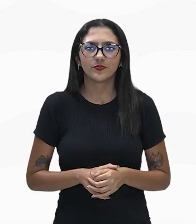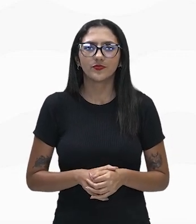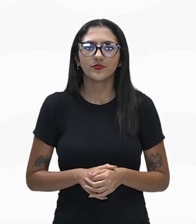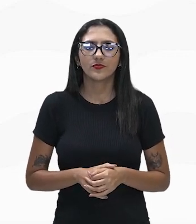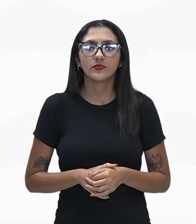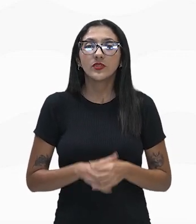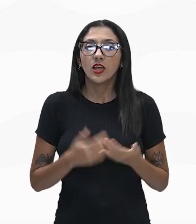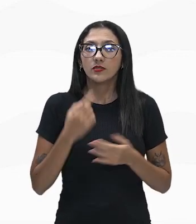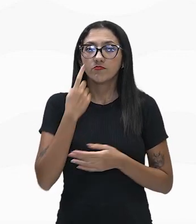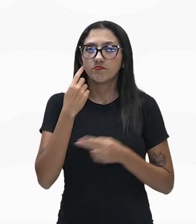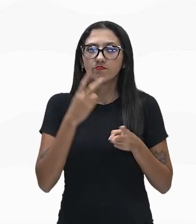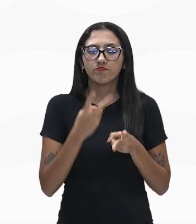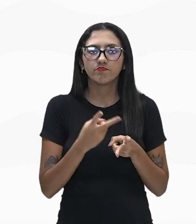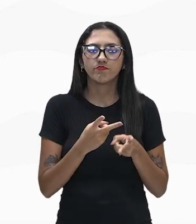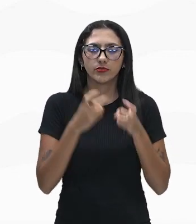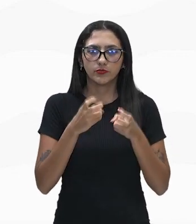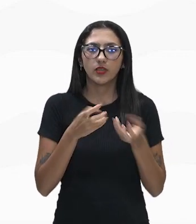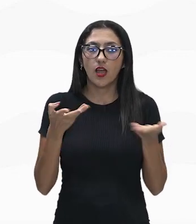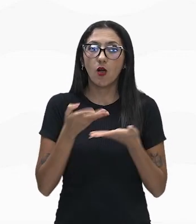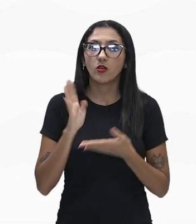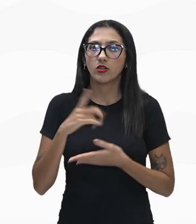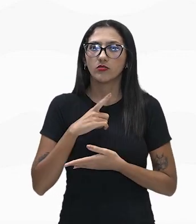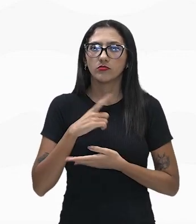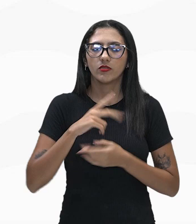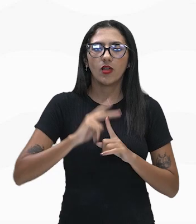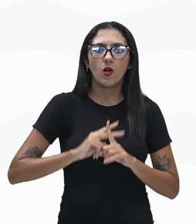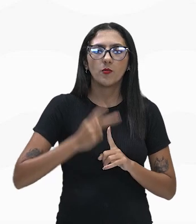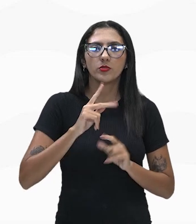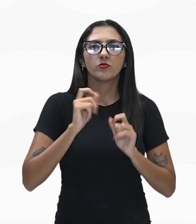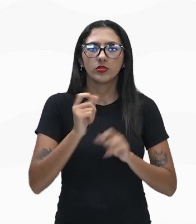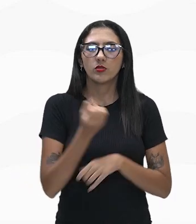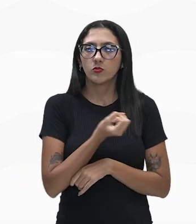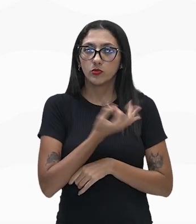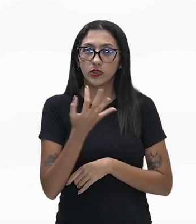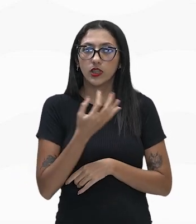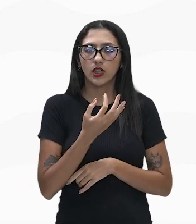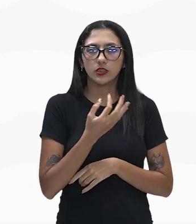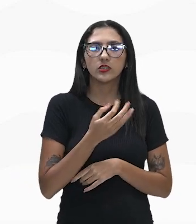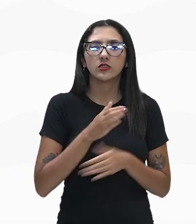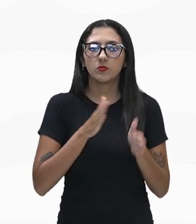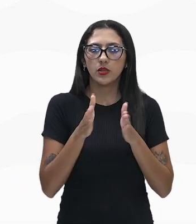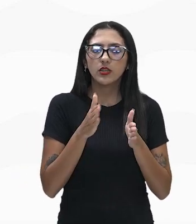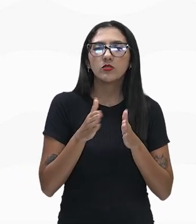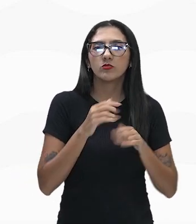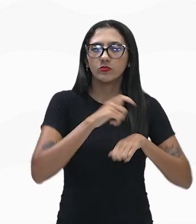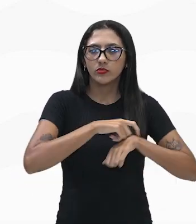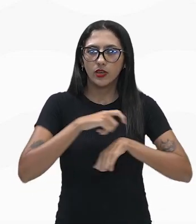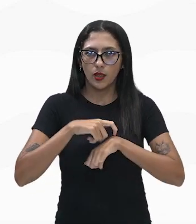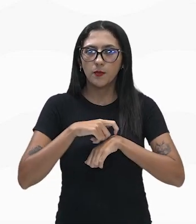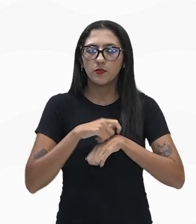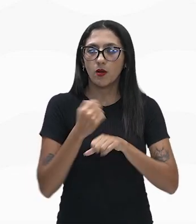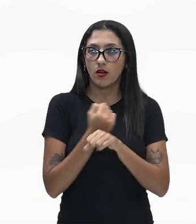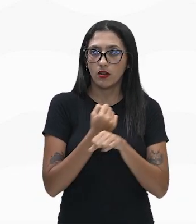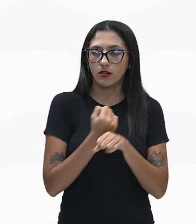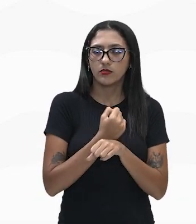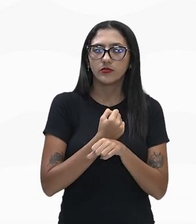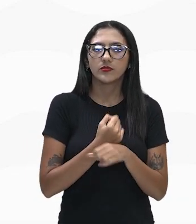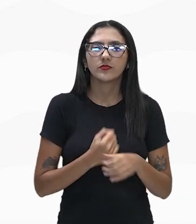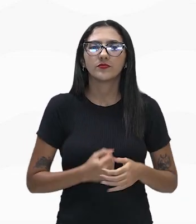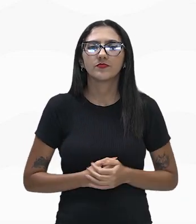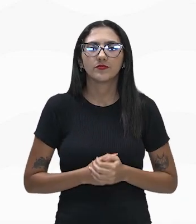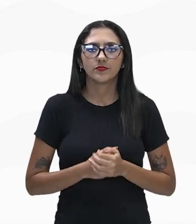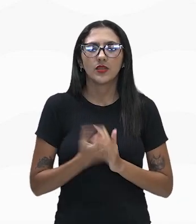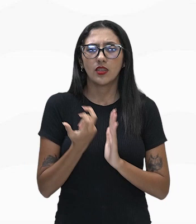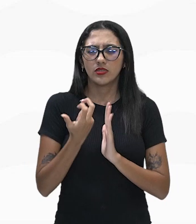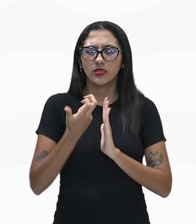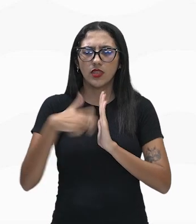que agora aumentamos o prazo de 3 para 5 anos. Na taxa a gente vai manter